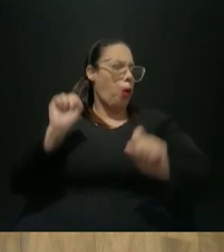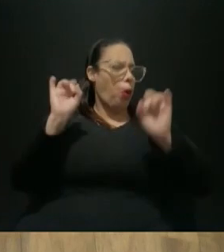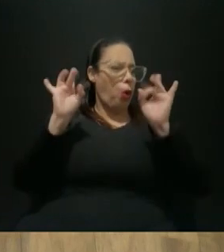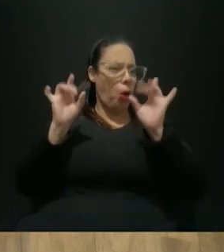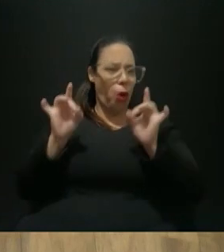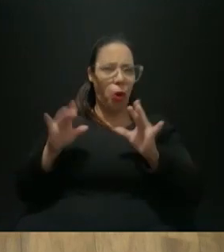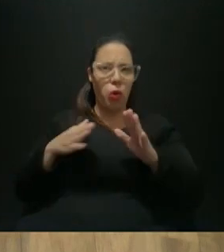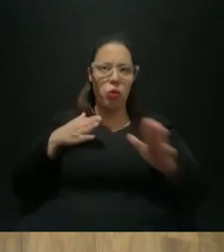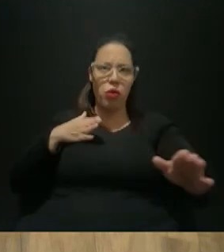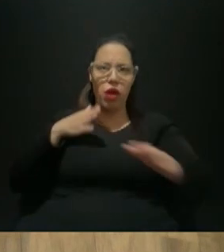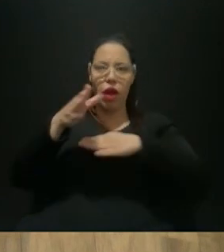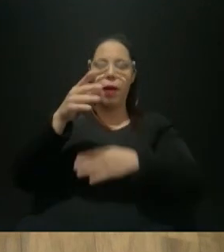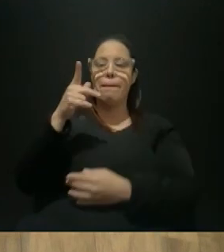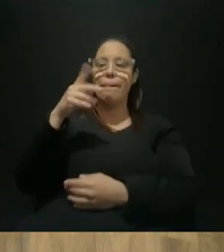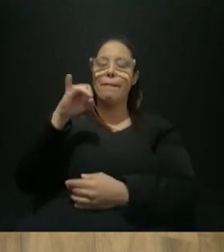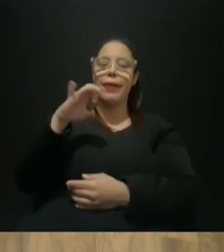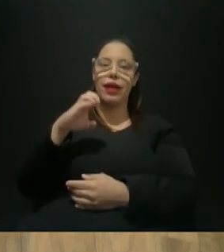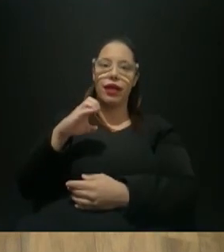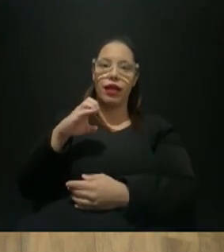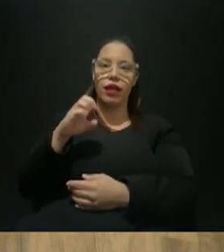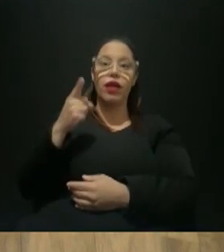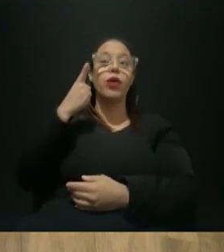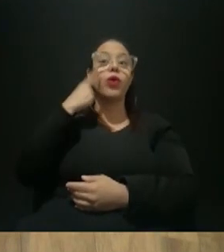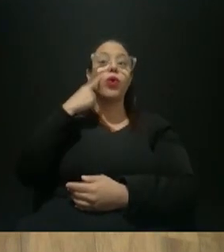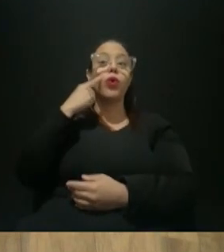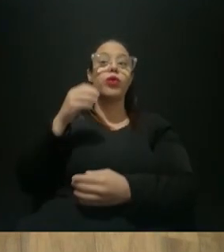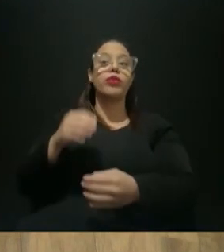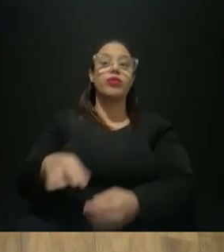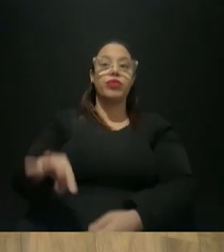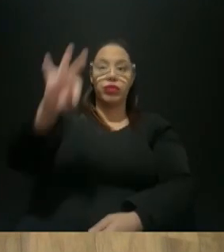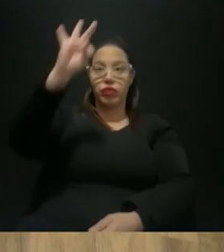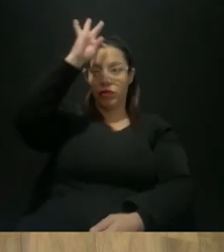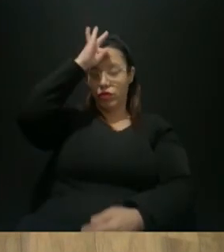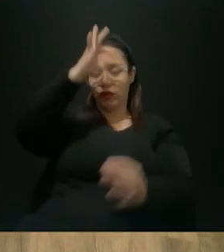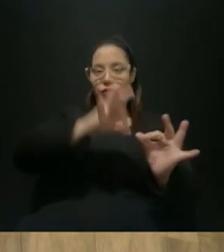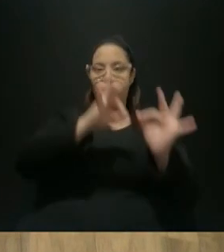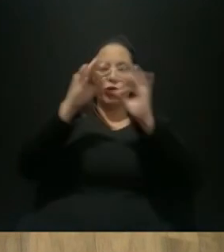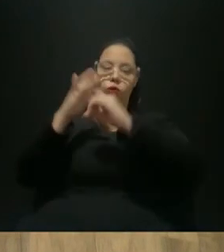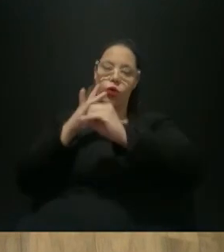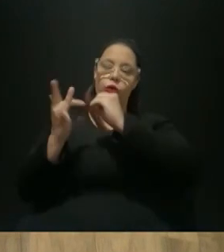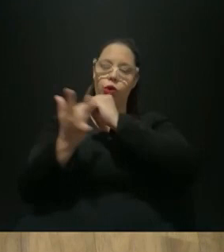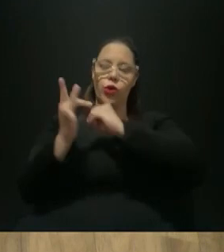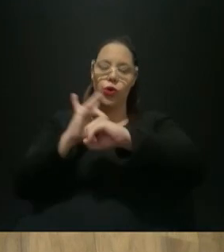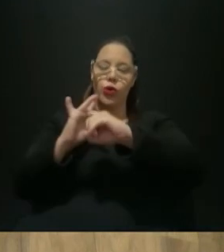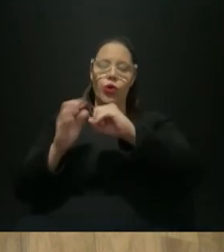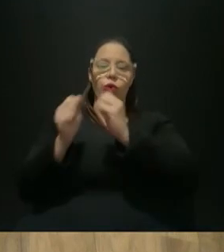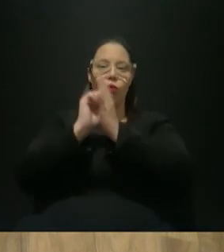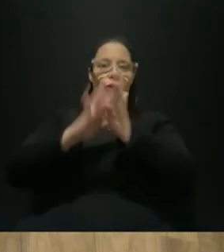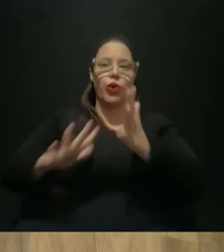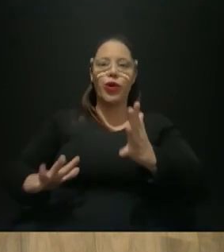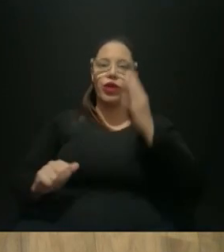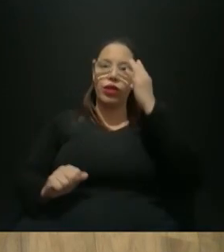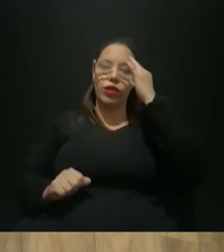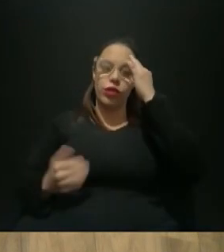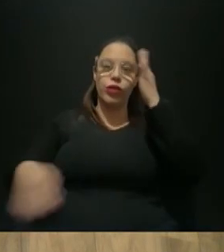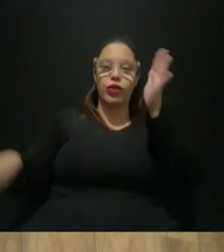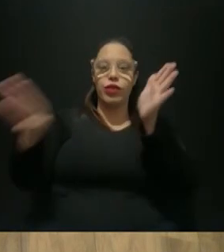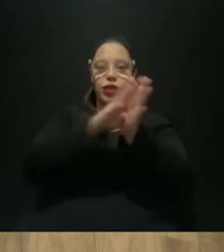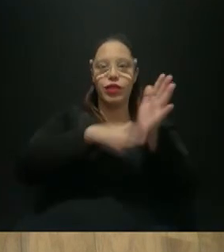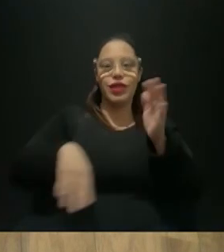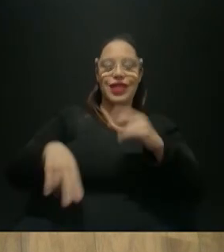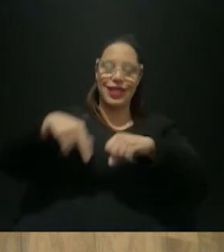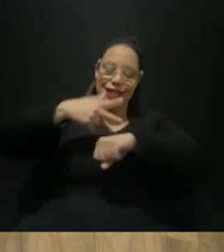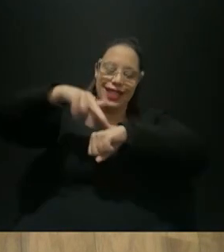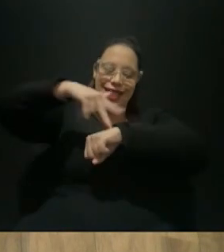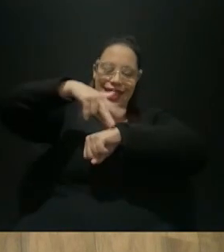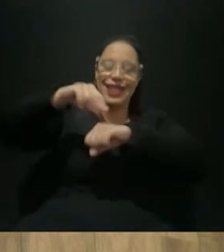PIC. Veja que o Thiago, acompanha o Thiago nas redes sociais, participa de um monte de atividade, muitas vezes entra ali na dança da molecada e me fala sobre